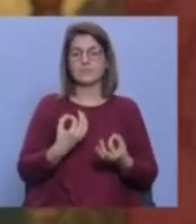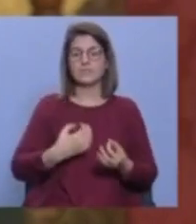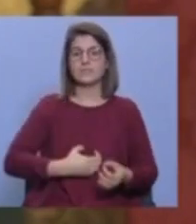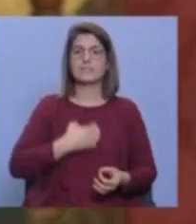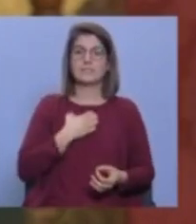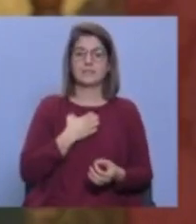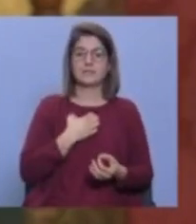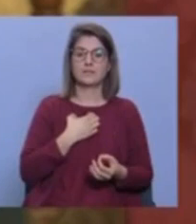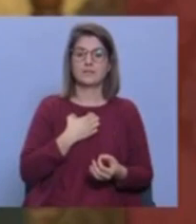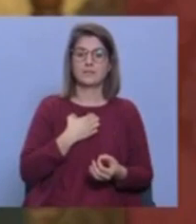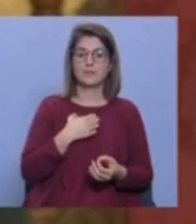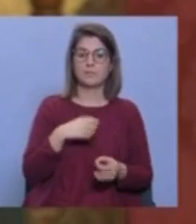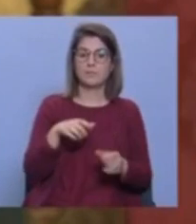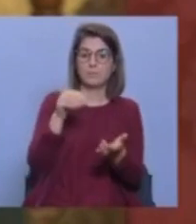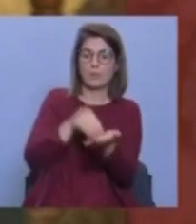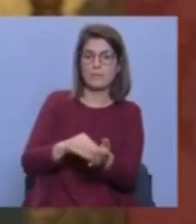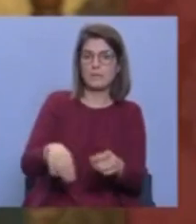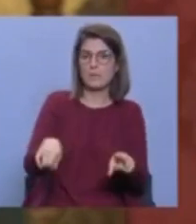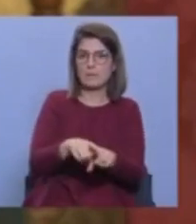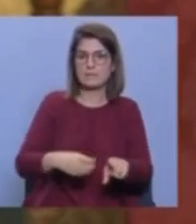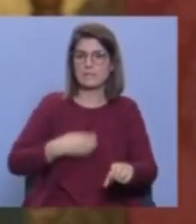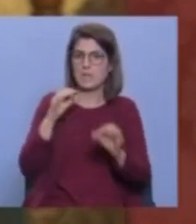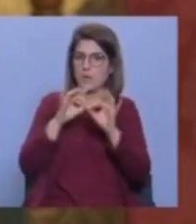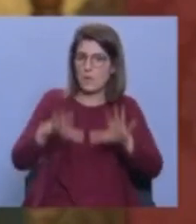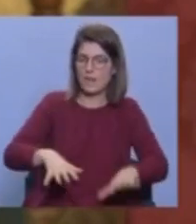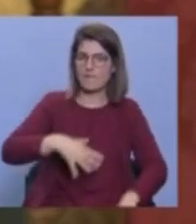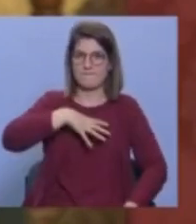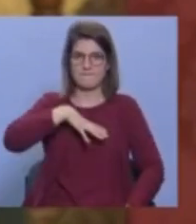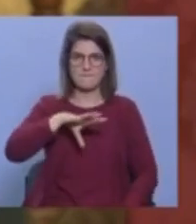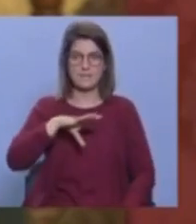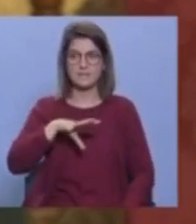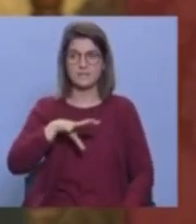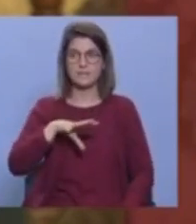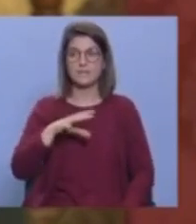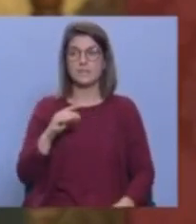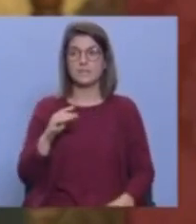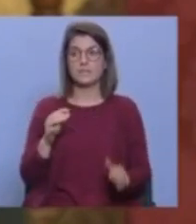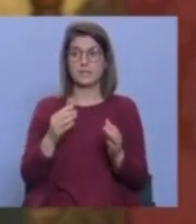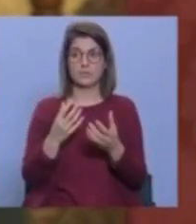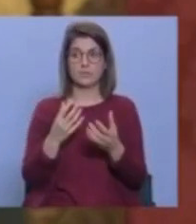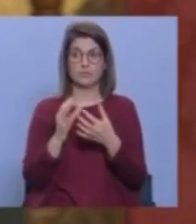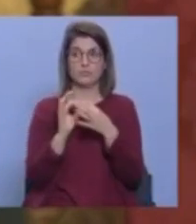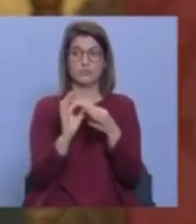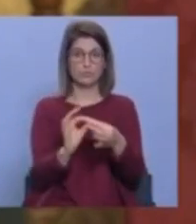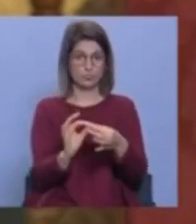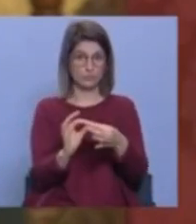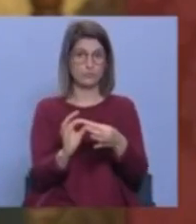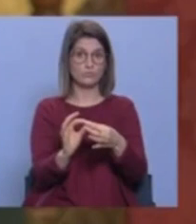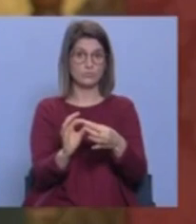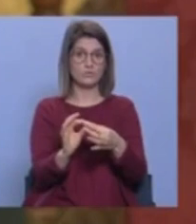desfalecimento do pobre, a fraqueza do pobre, estar em comunhão com ele.